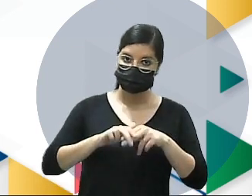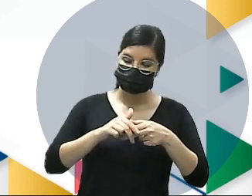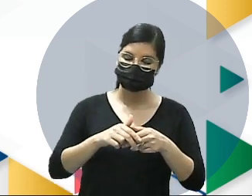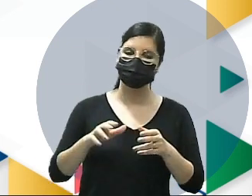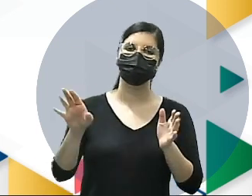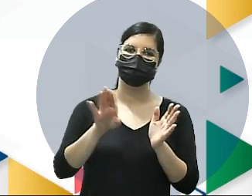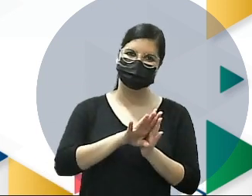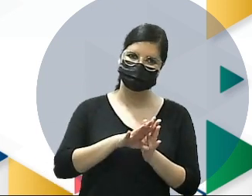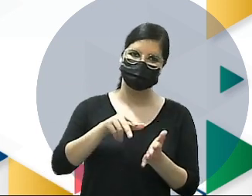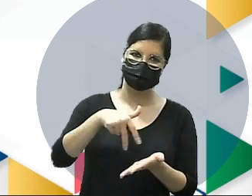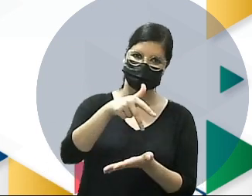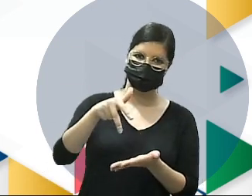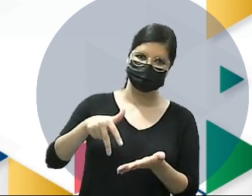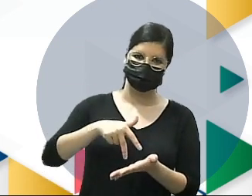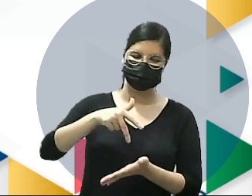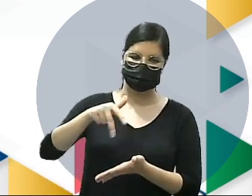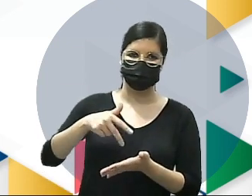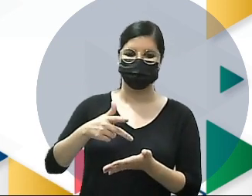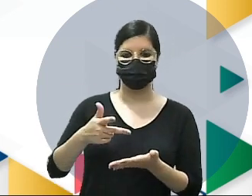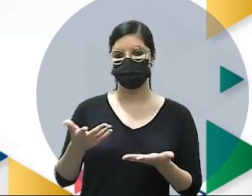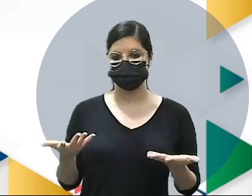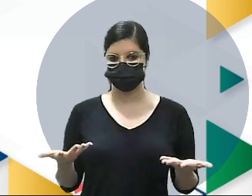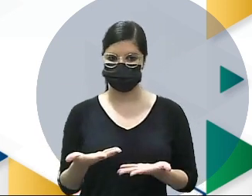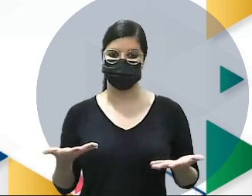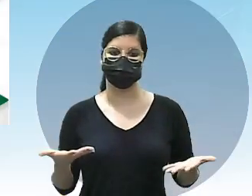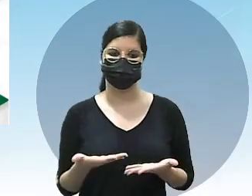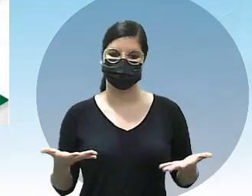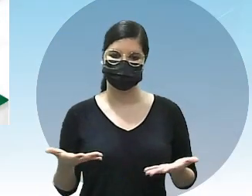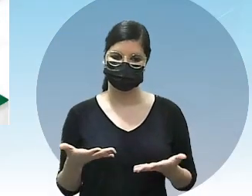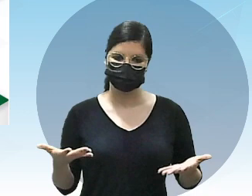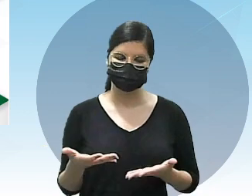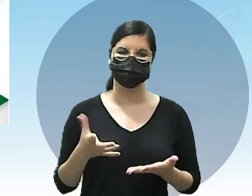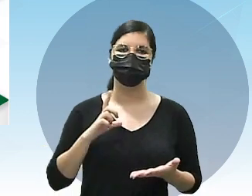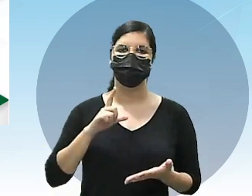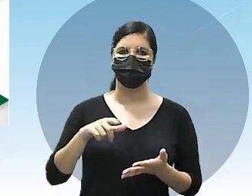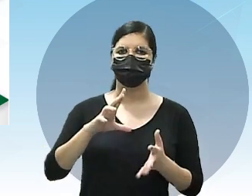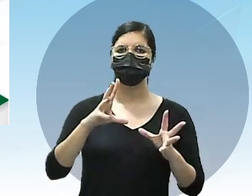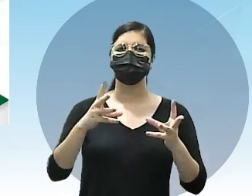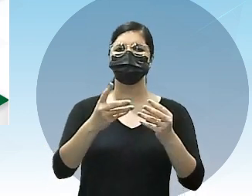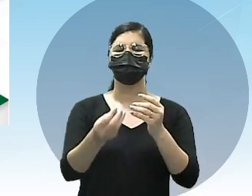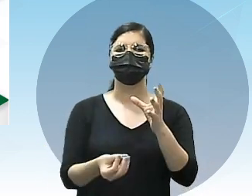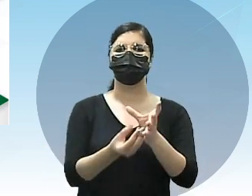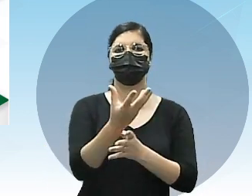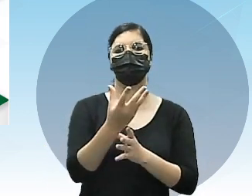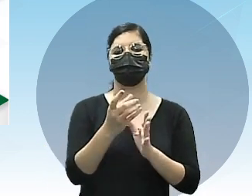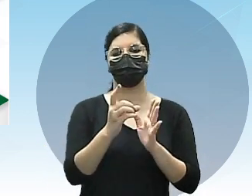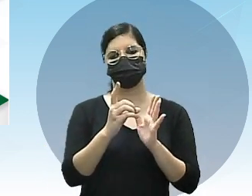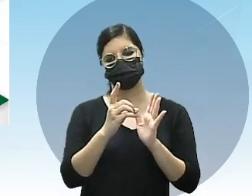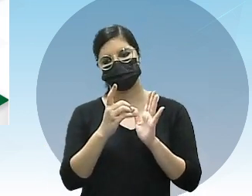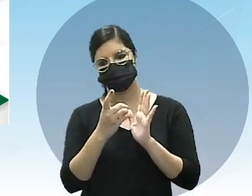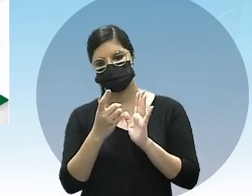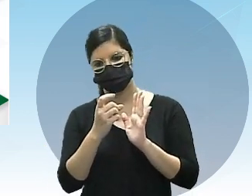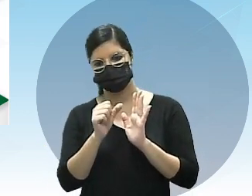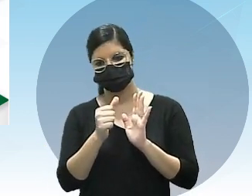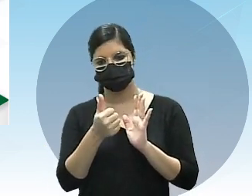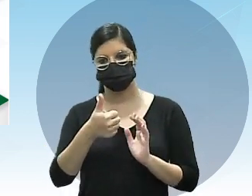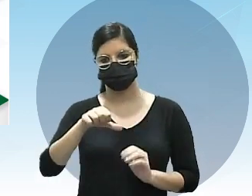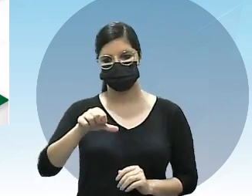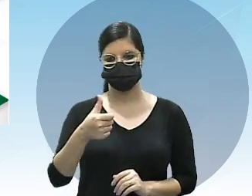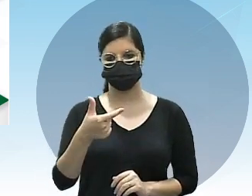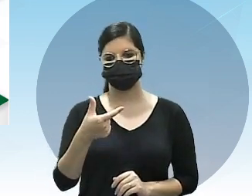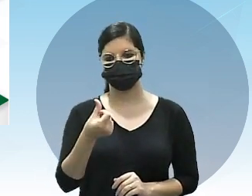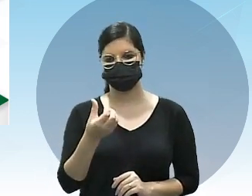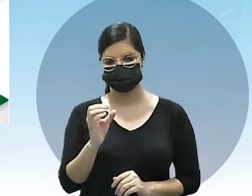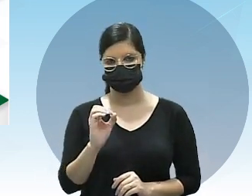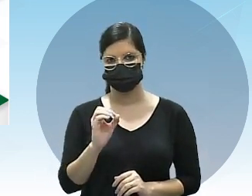à dança contemporânea nela é é denominada dança contemporânea toda aquela criada a partir da década de 60 é do